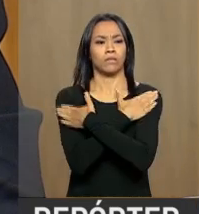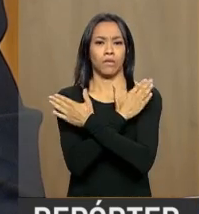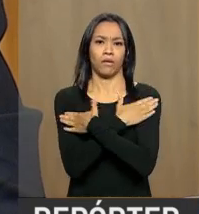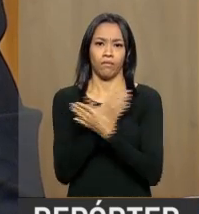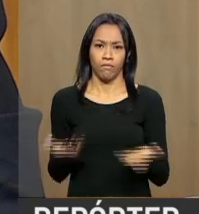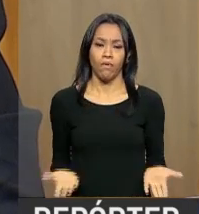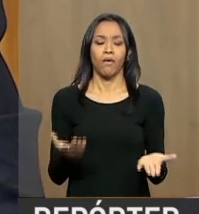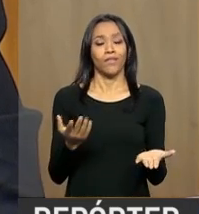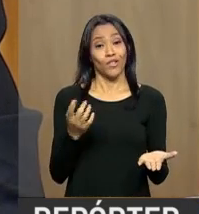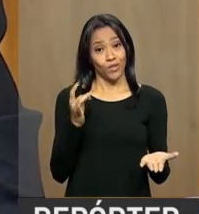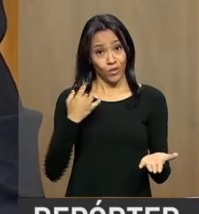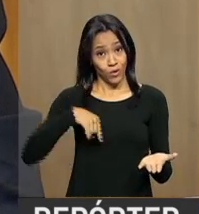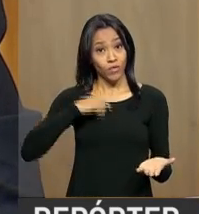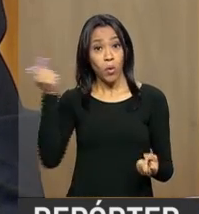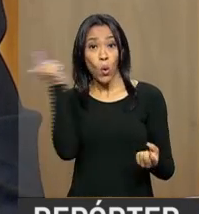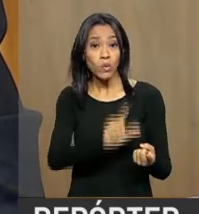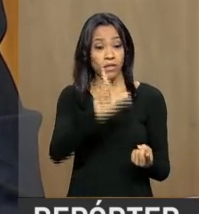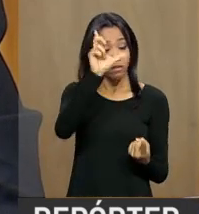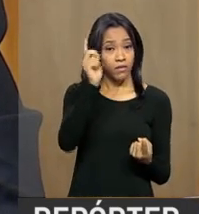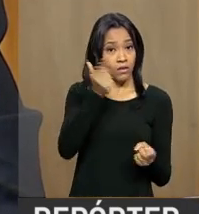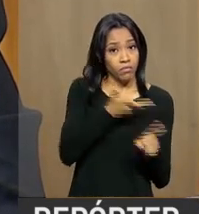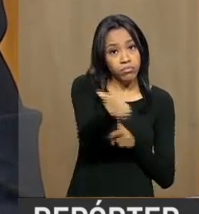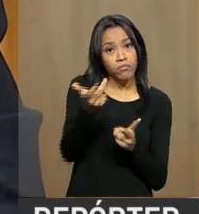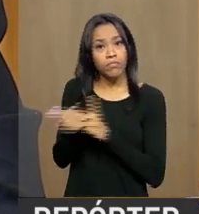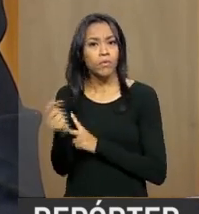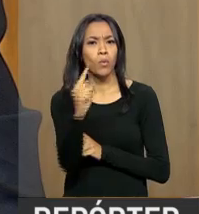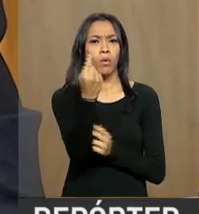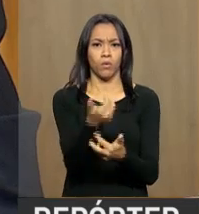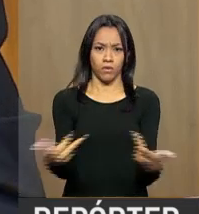combater estes dois males com uma coisa: